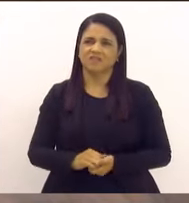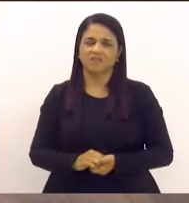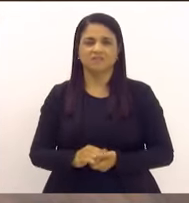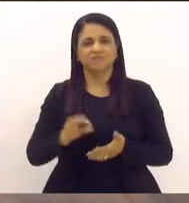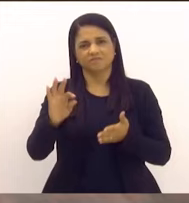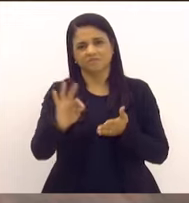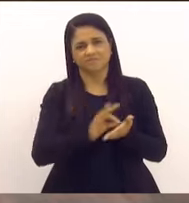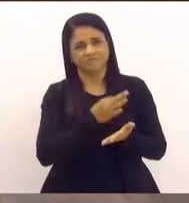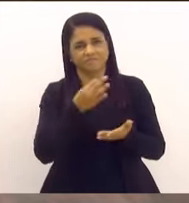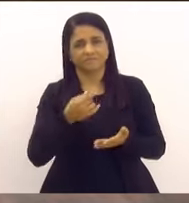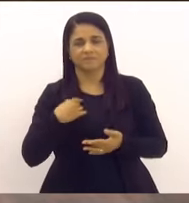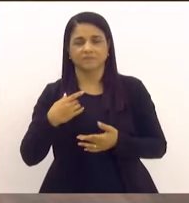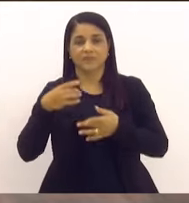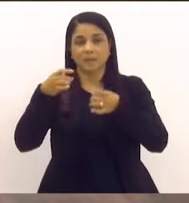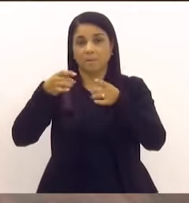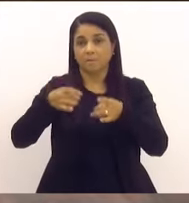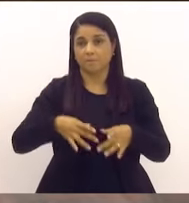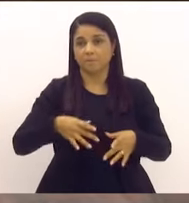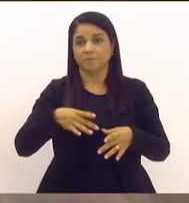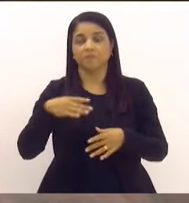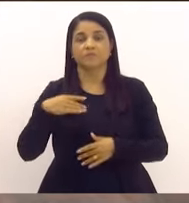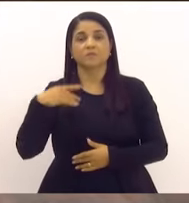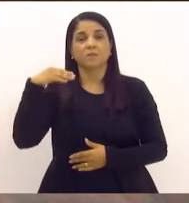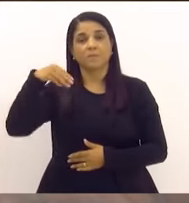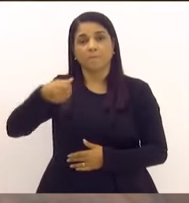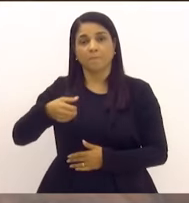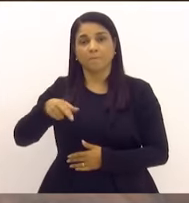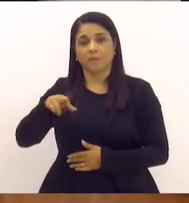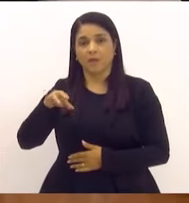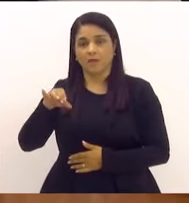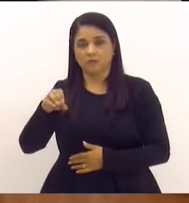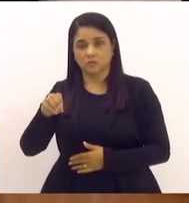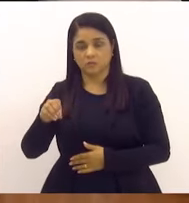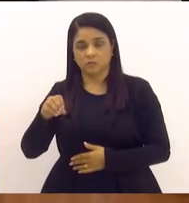orador inscrito, penúltimo, deputado Márcio Gualberto.